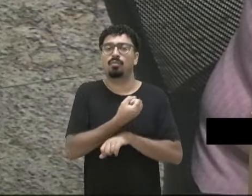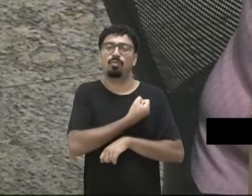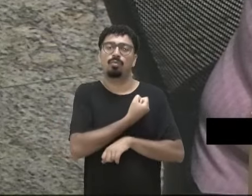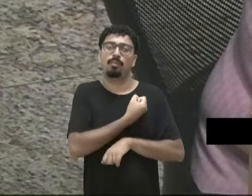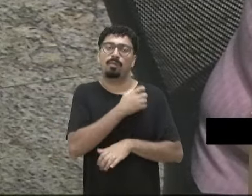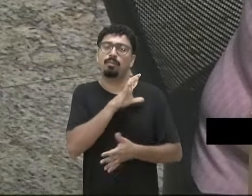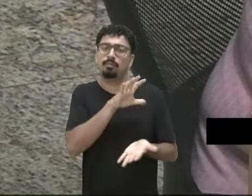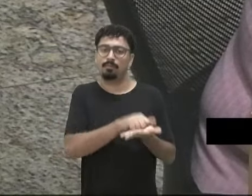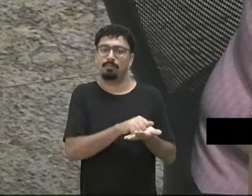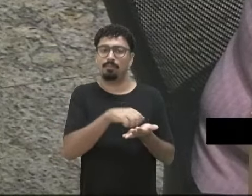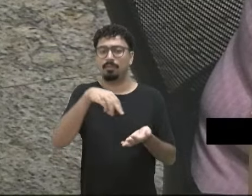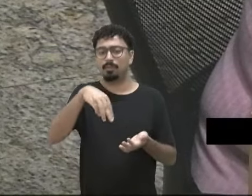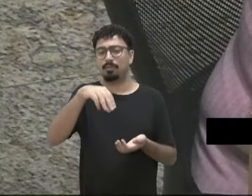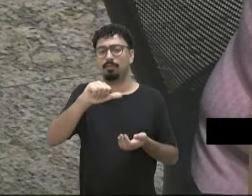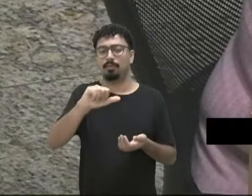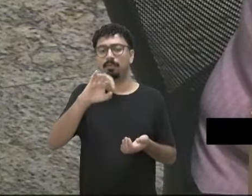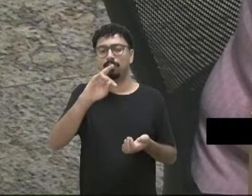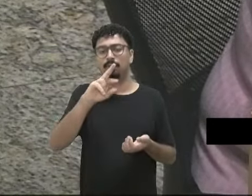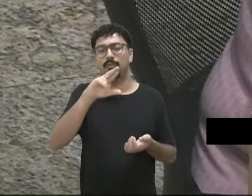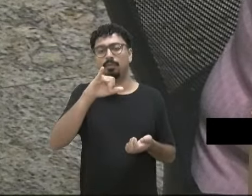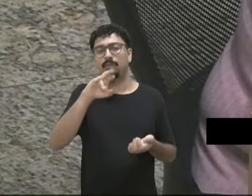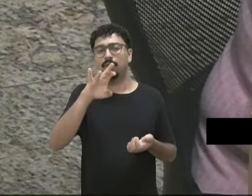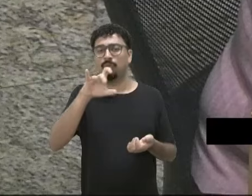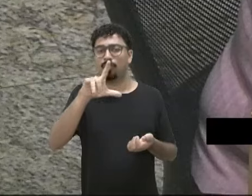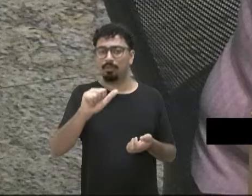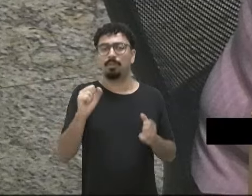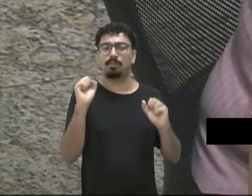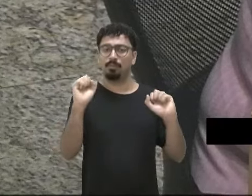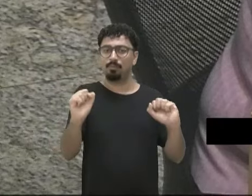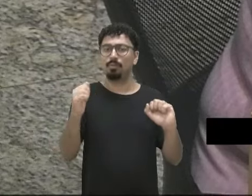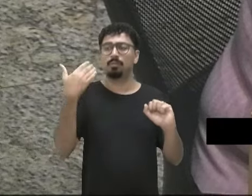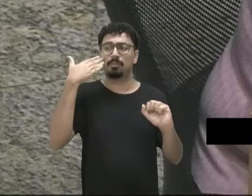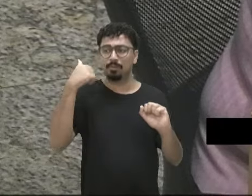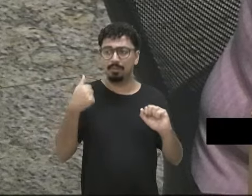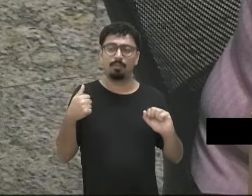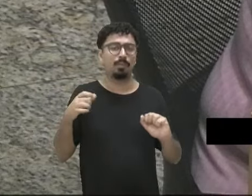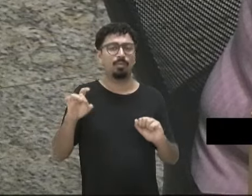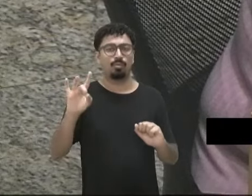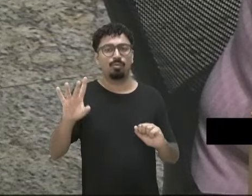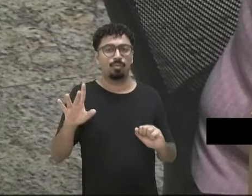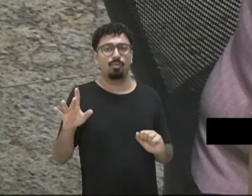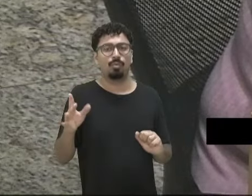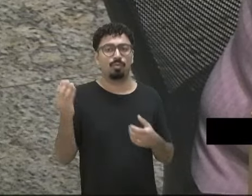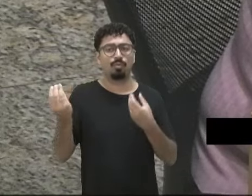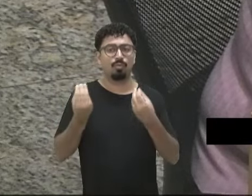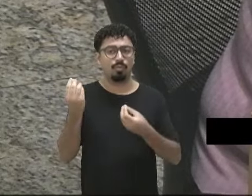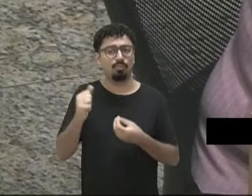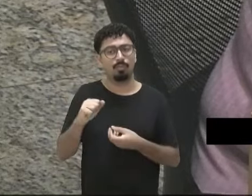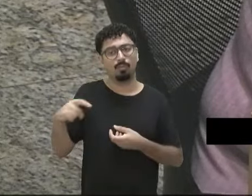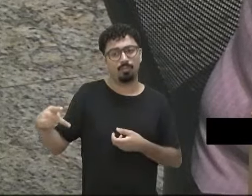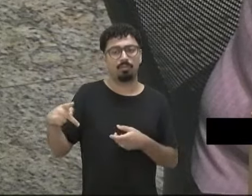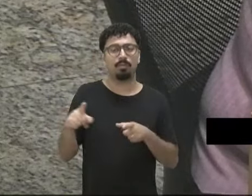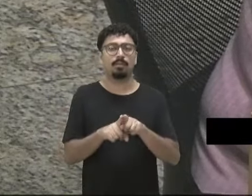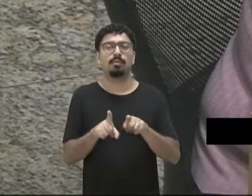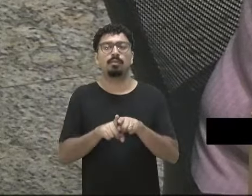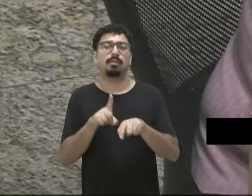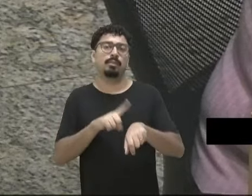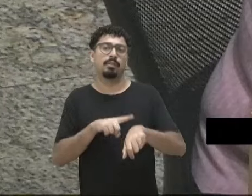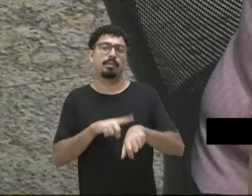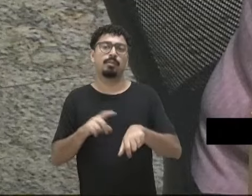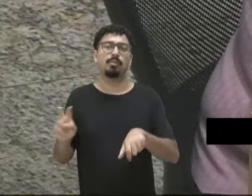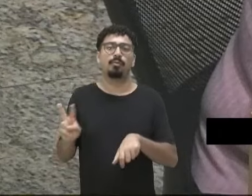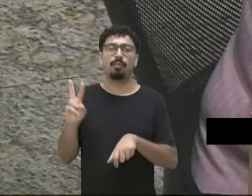ter todos os dados cadastrais dele lá dentro, e ele possa ter uma simulação da sua condição de aposentadoria, de quanto tempo,